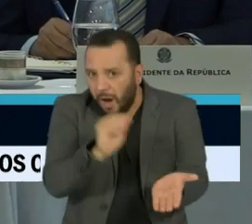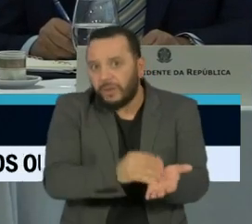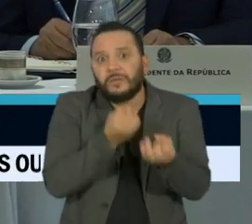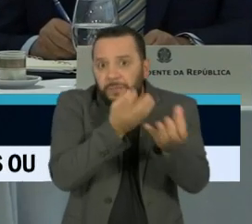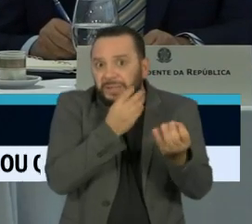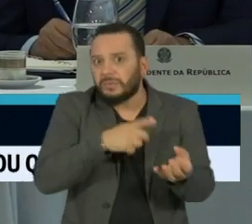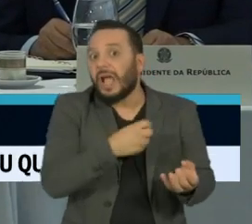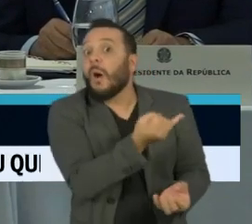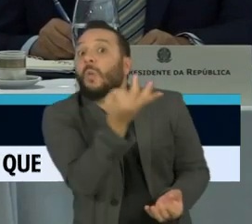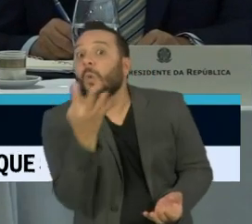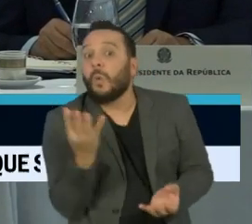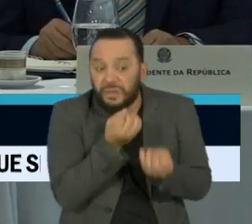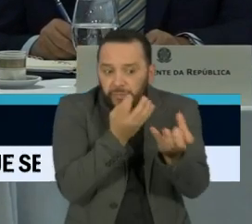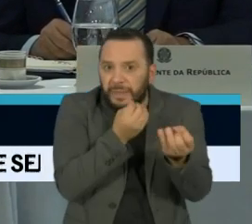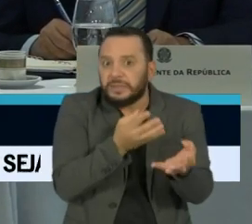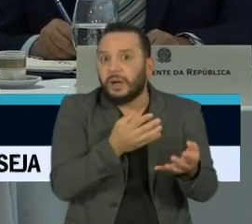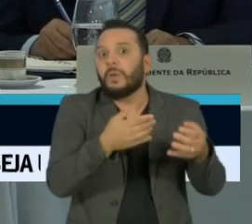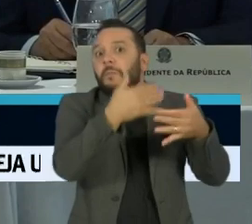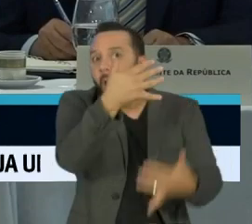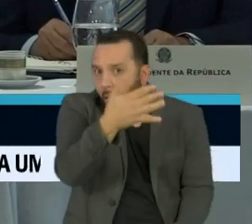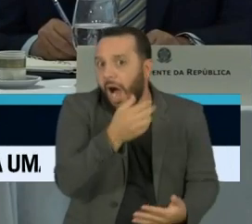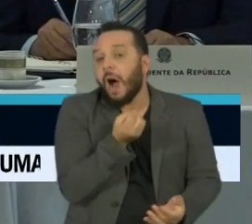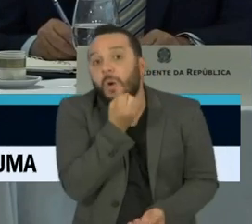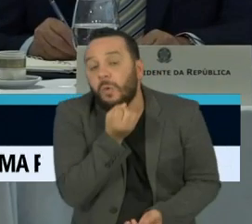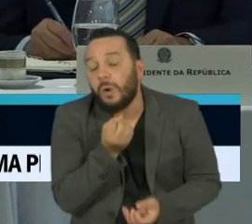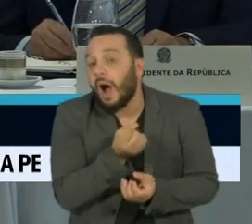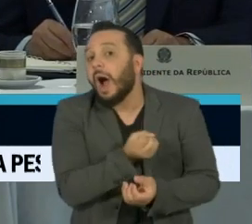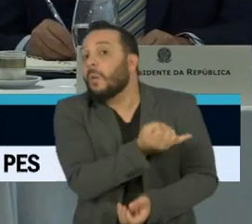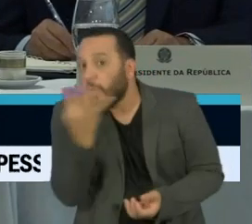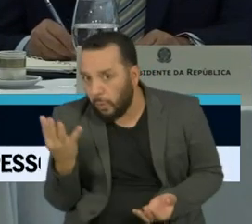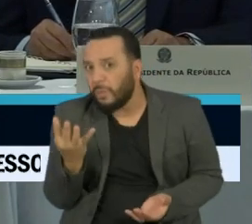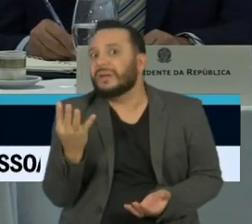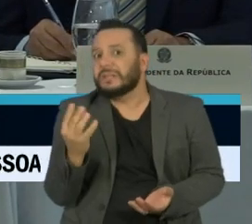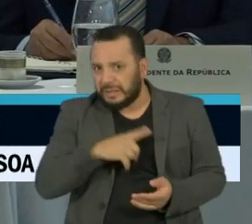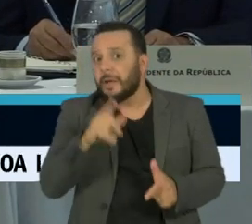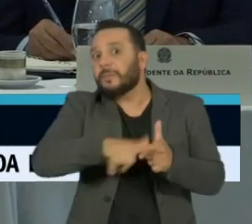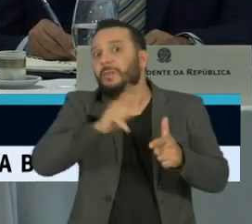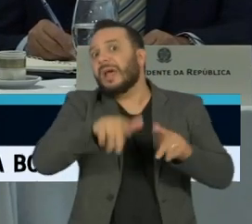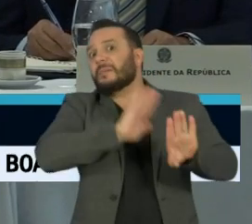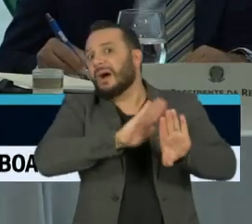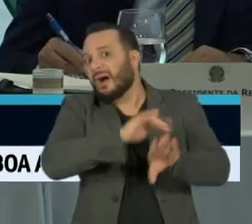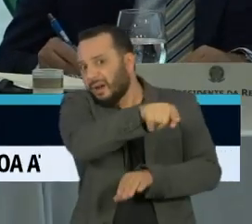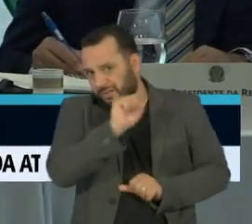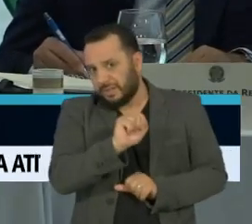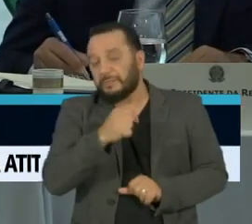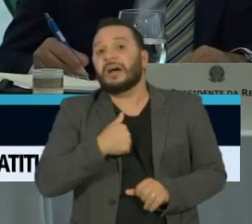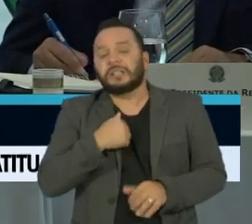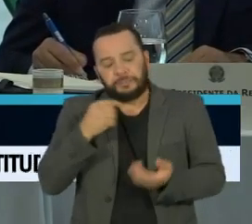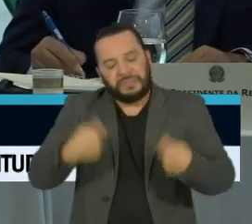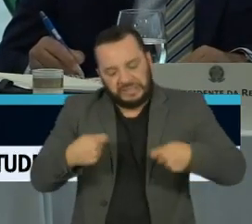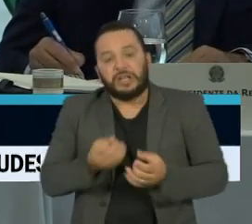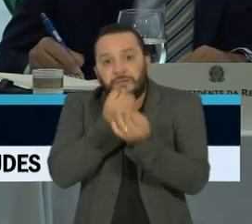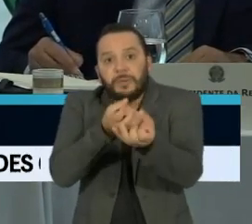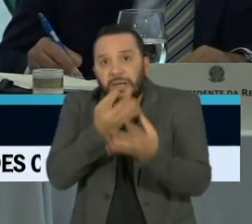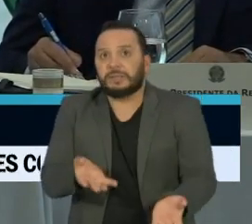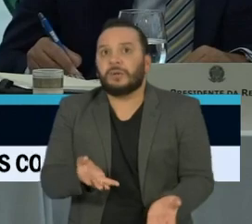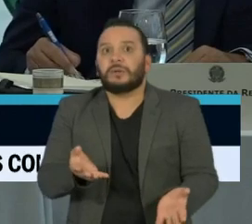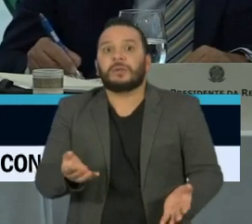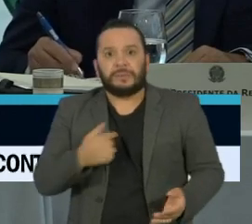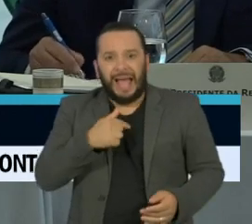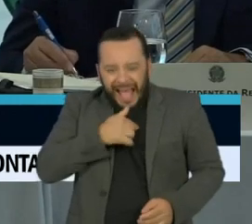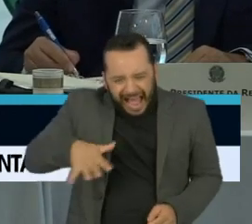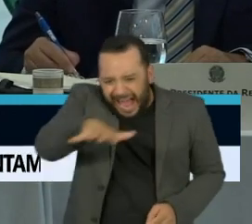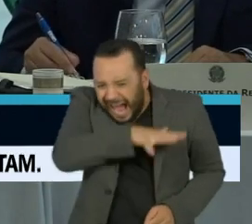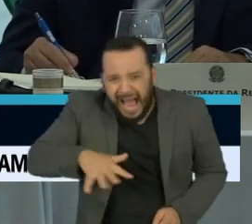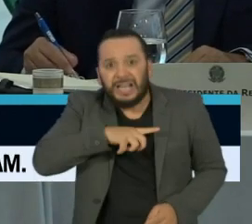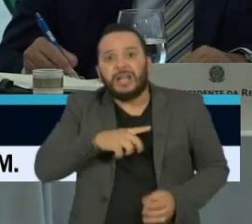faltando realmente temos problemas o no aparelhamento e certa mas não pode ver essa informação e me desculpe o serviço informações